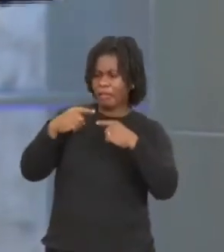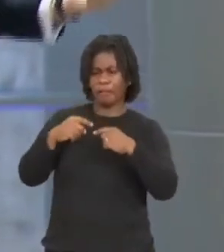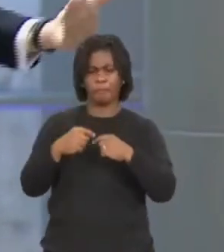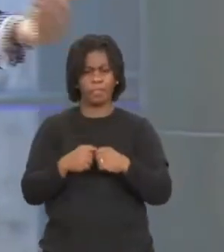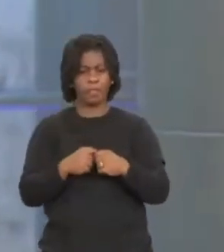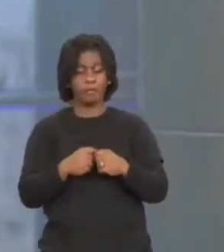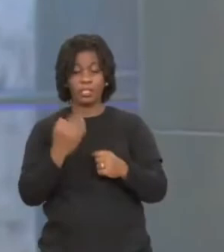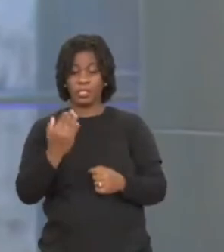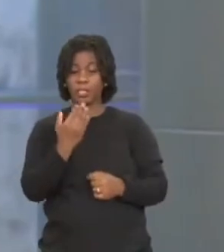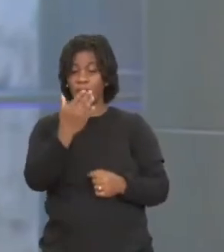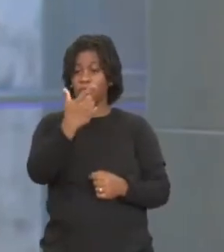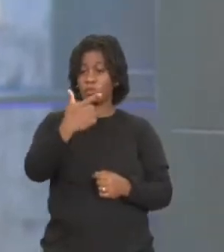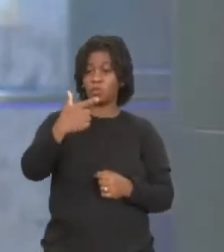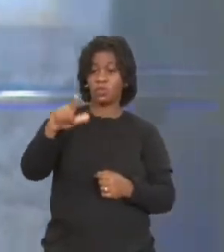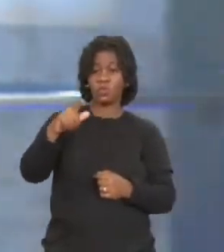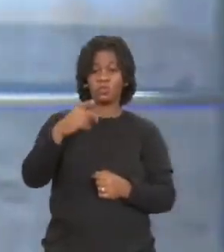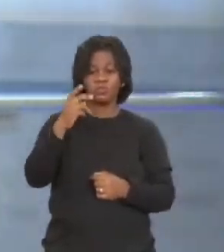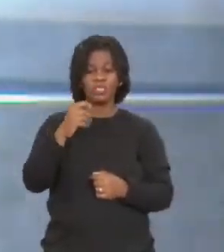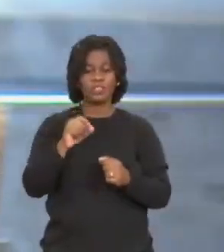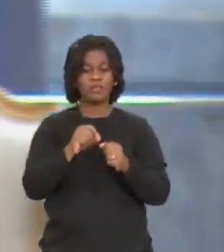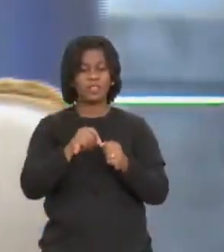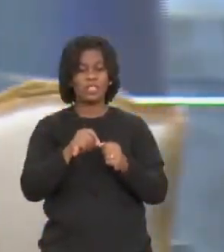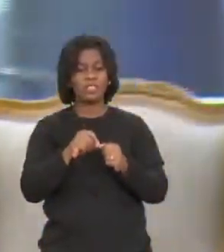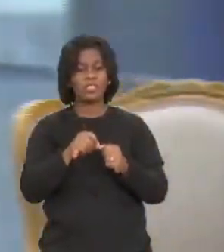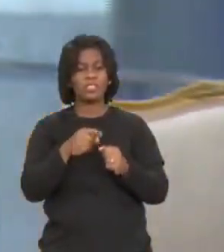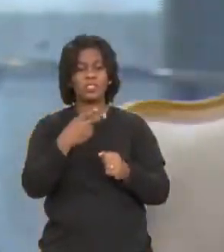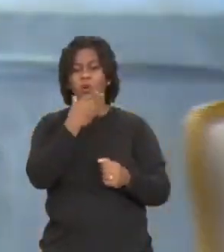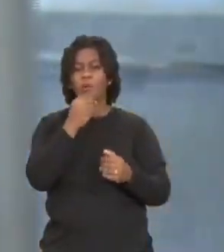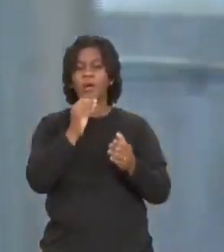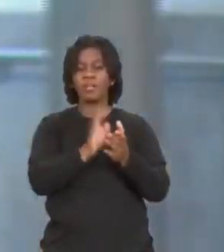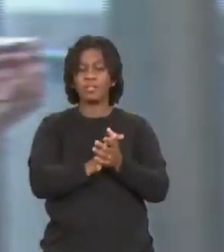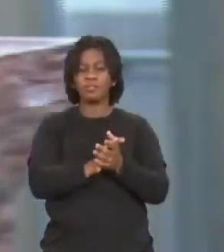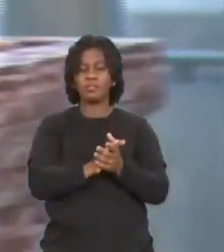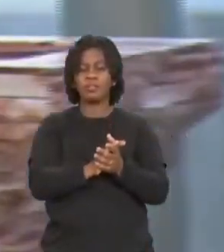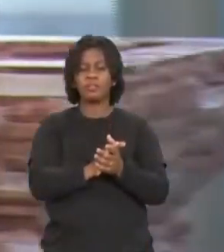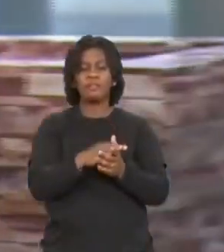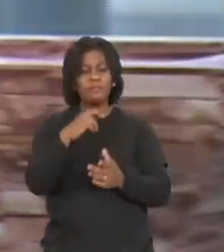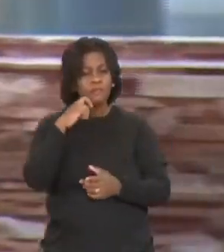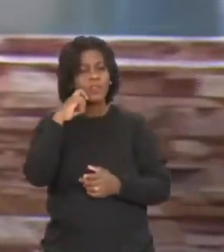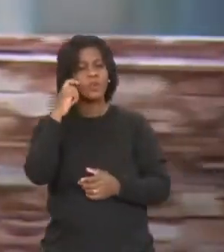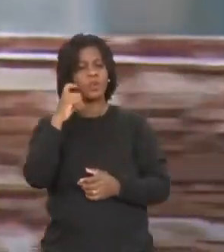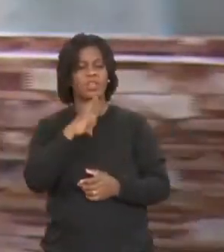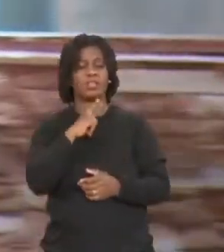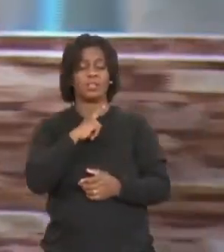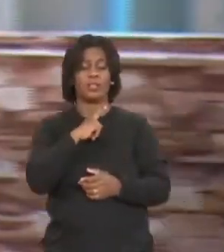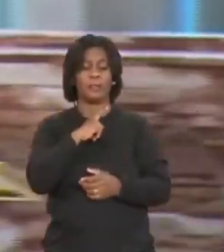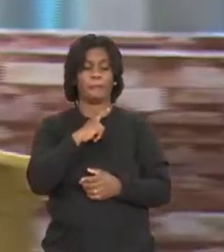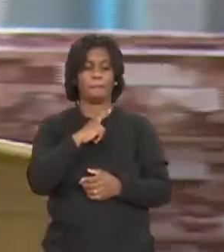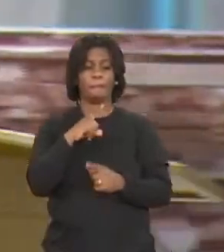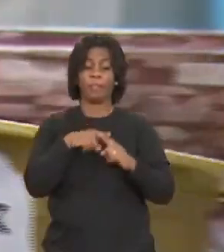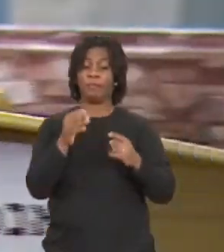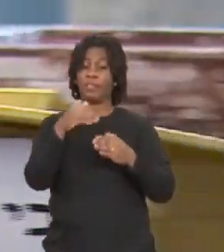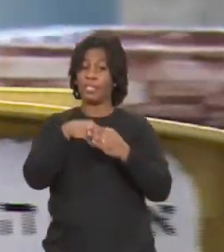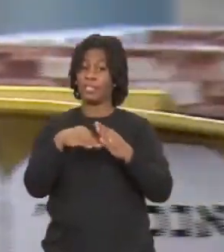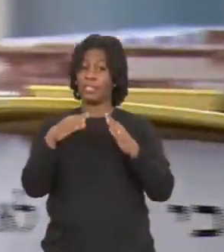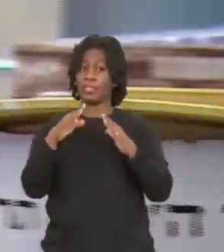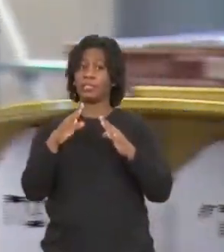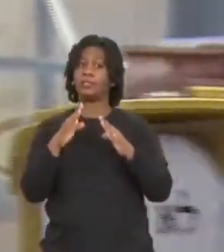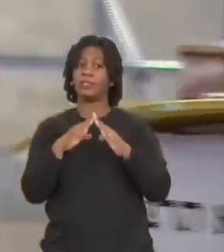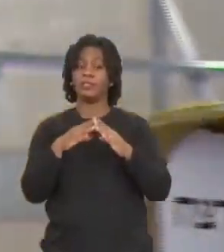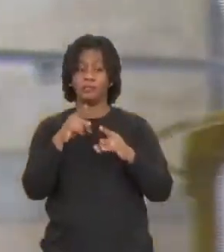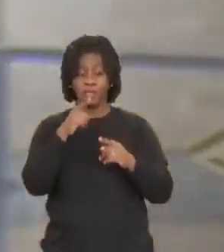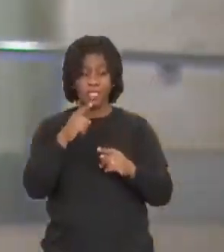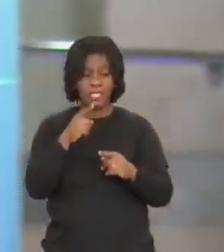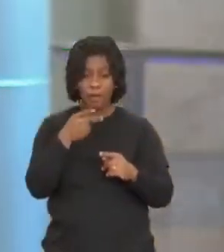dos outros, você envergonha seu marido. Mas você está na igreja. Você defende os outros, mas nunca defende ele. Você